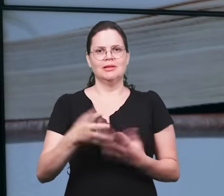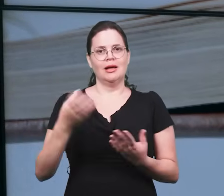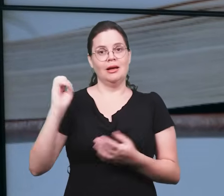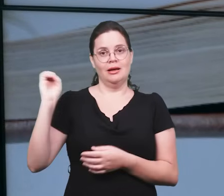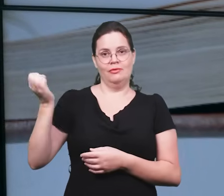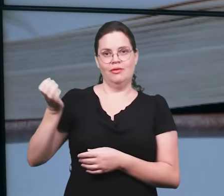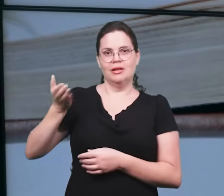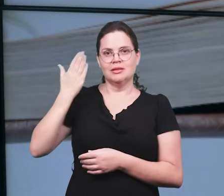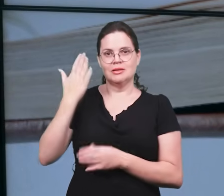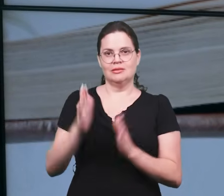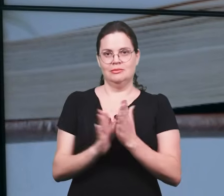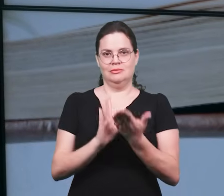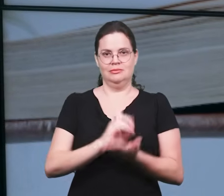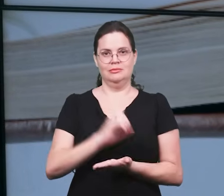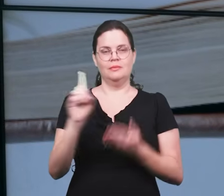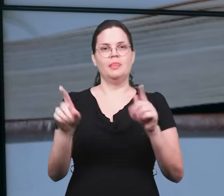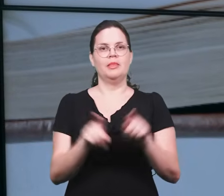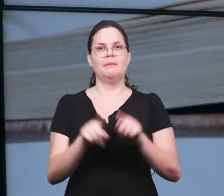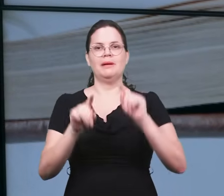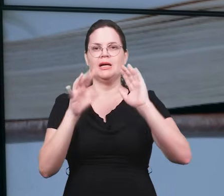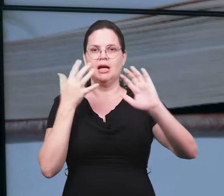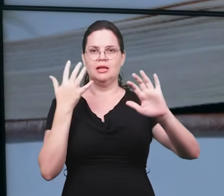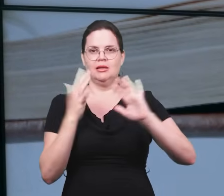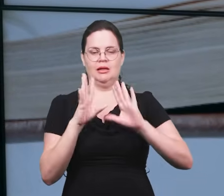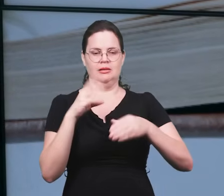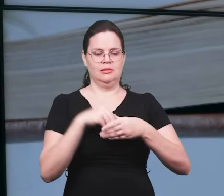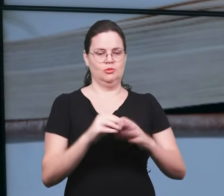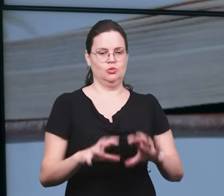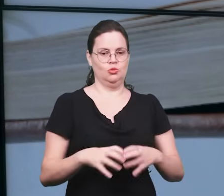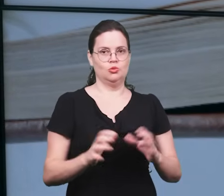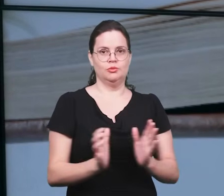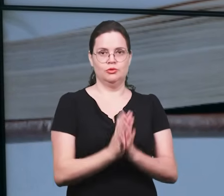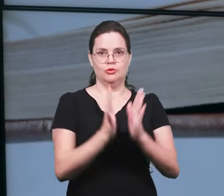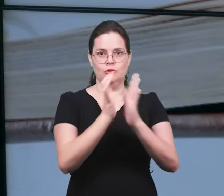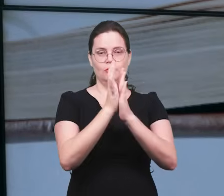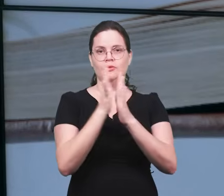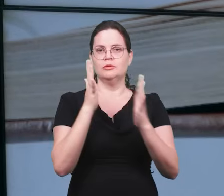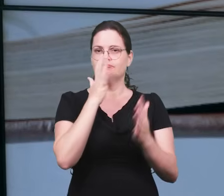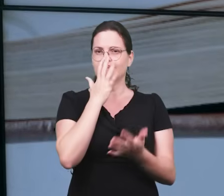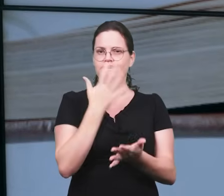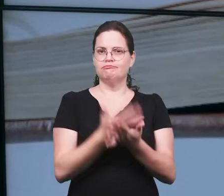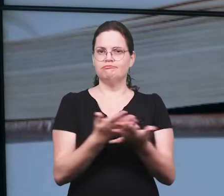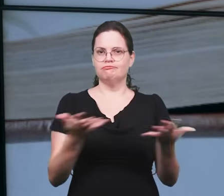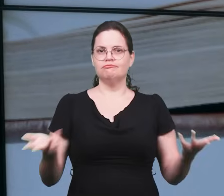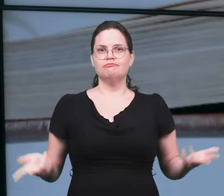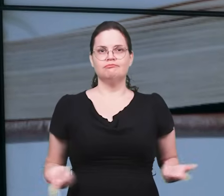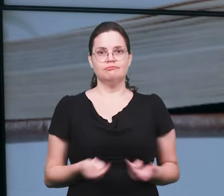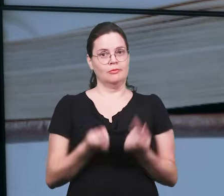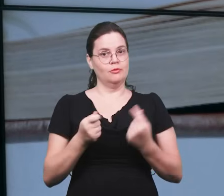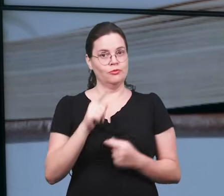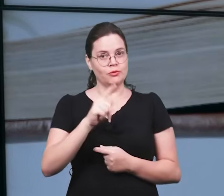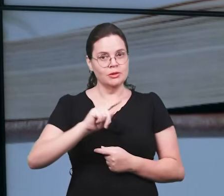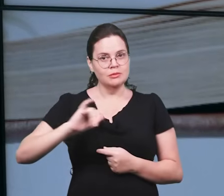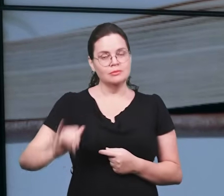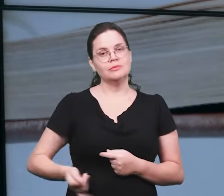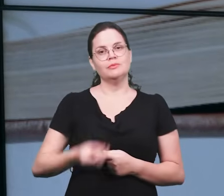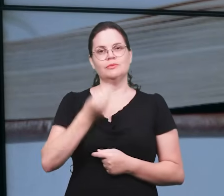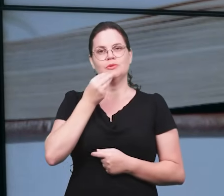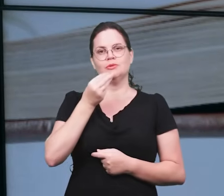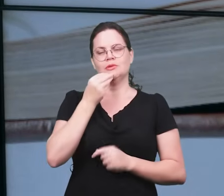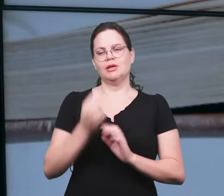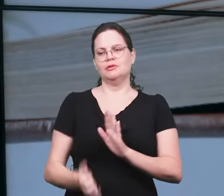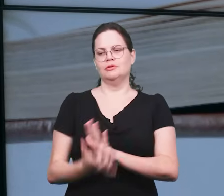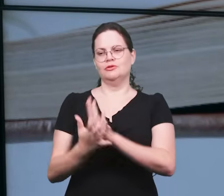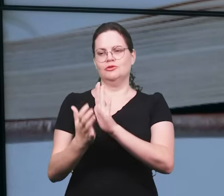da palavra de Deus, cantar no grupo de louvor. Que coisa extraordinária é você ter a oportunidade de louvar